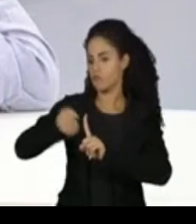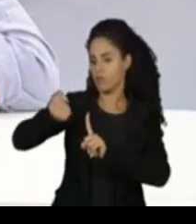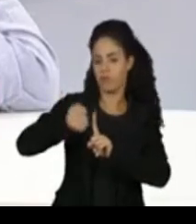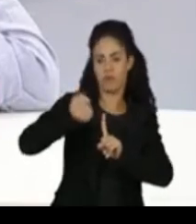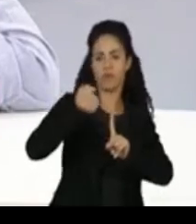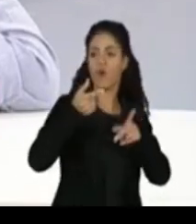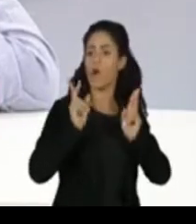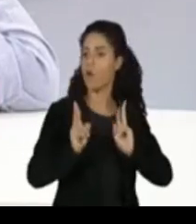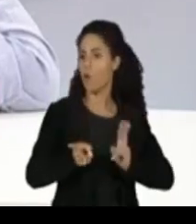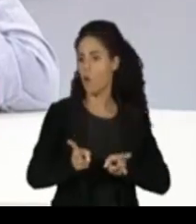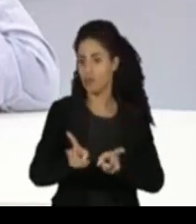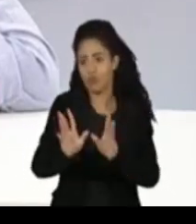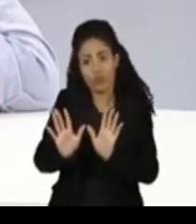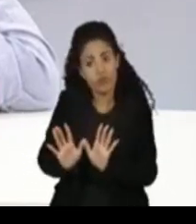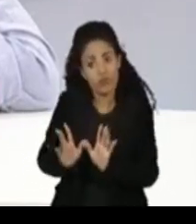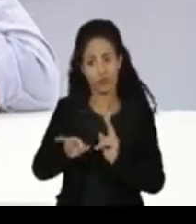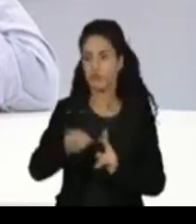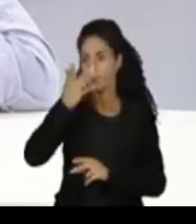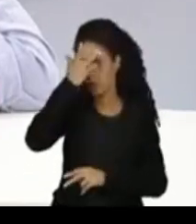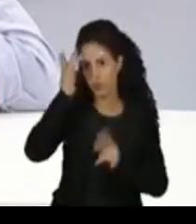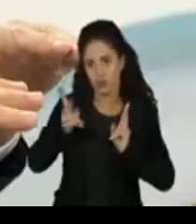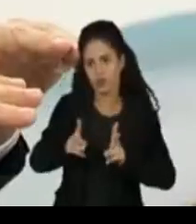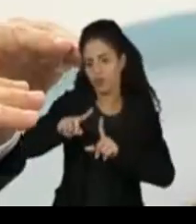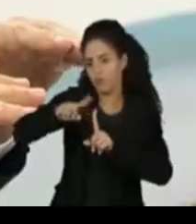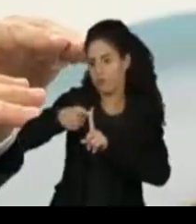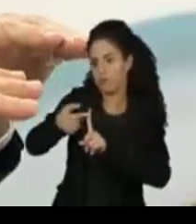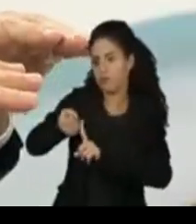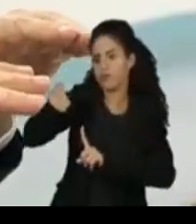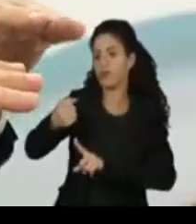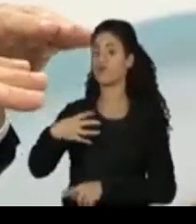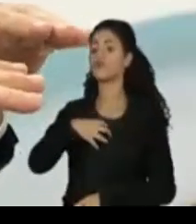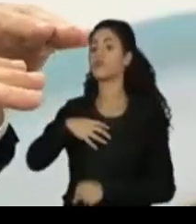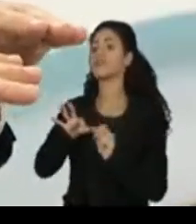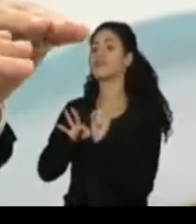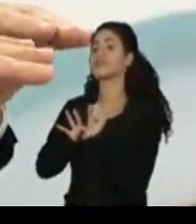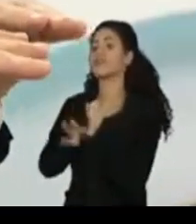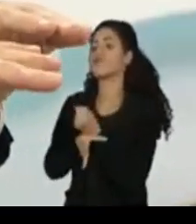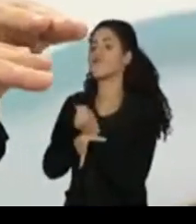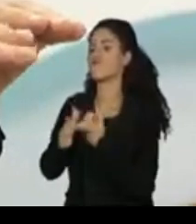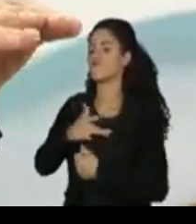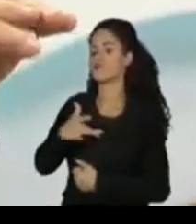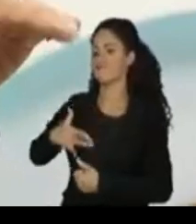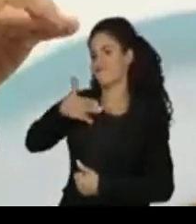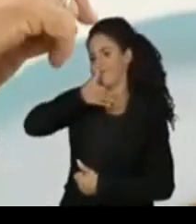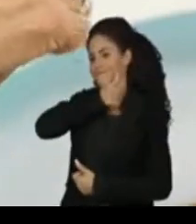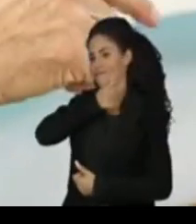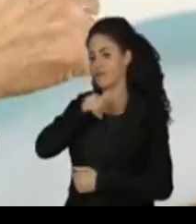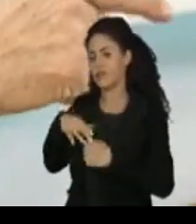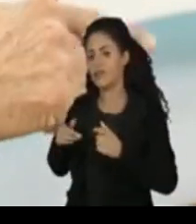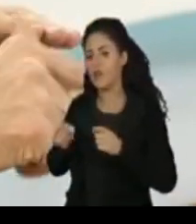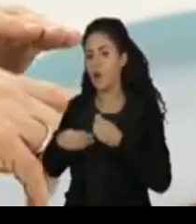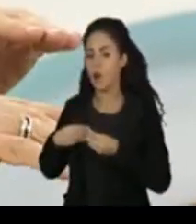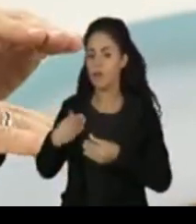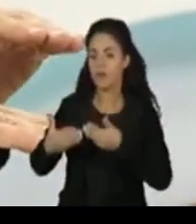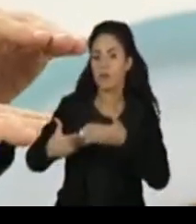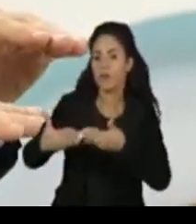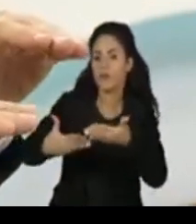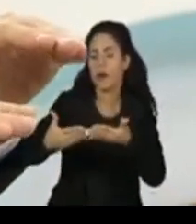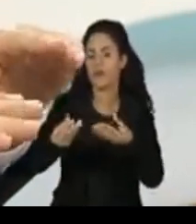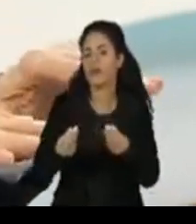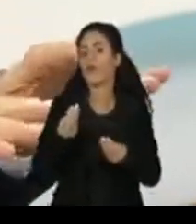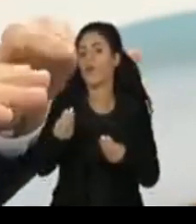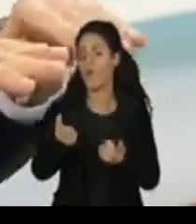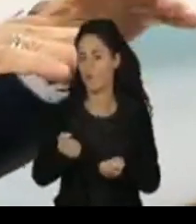apenas impede que ele seja feito de uma maneira segura portanto a criminalização é uma política pública que não é capaz de produzir o